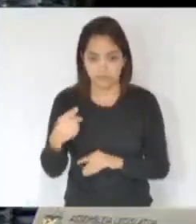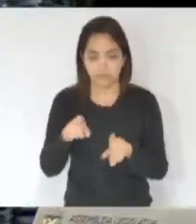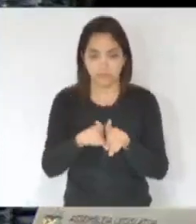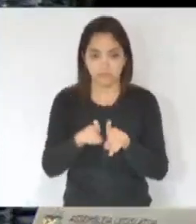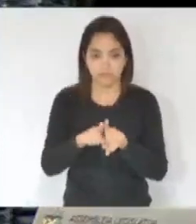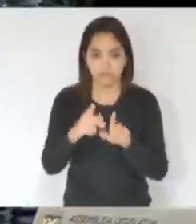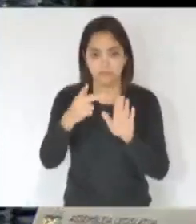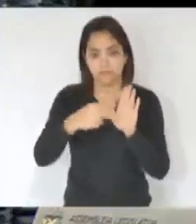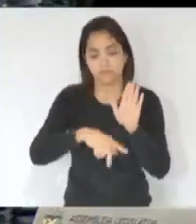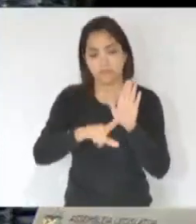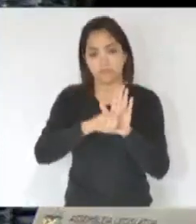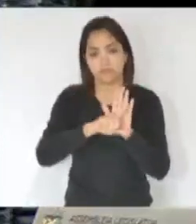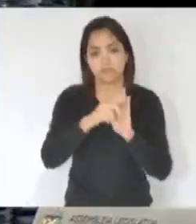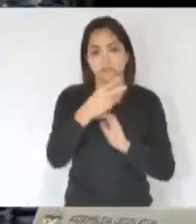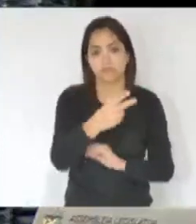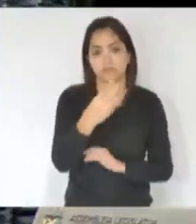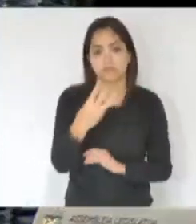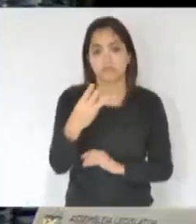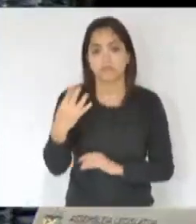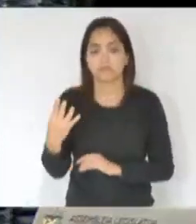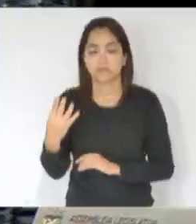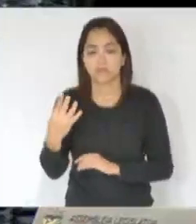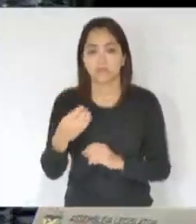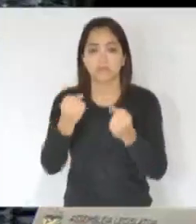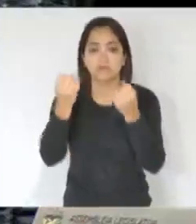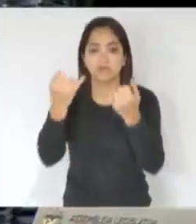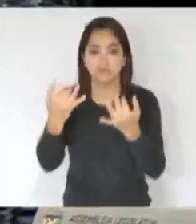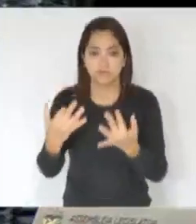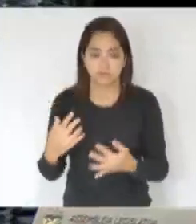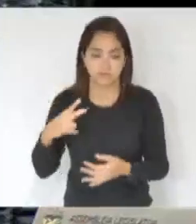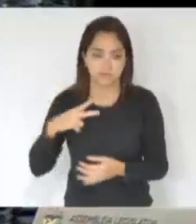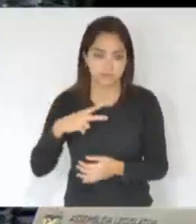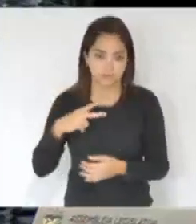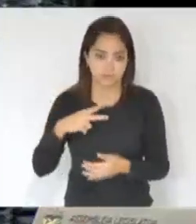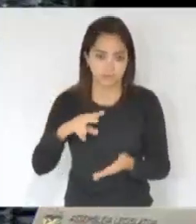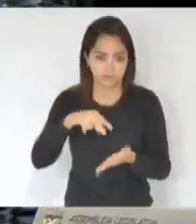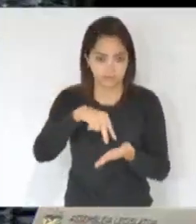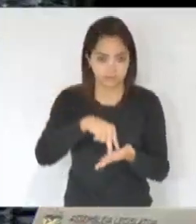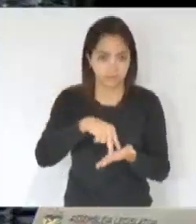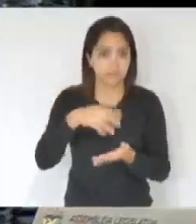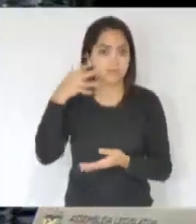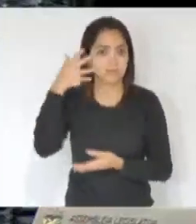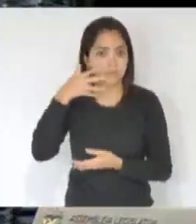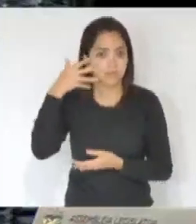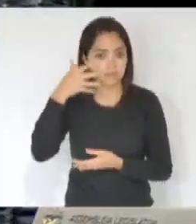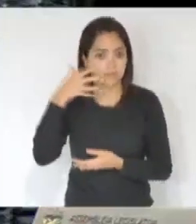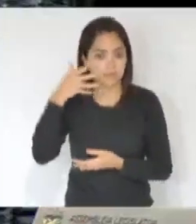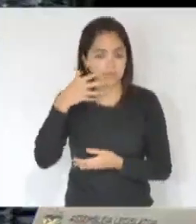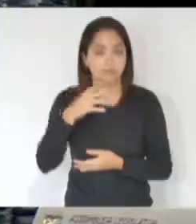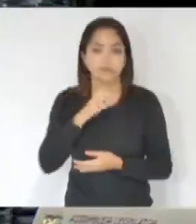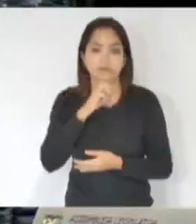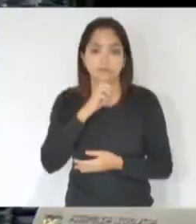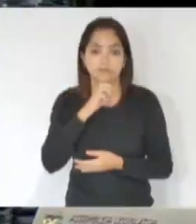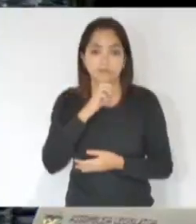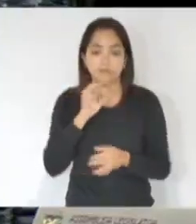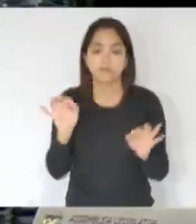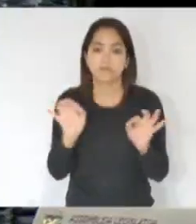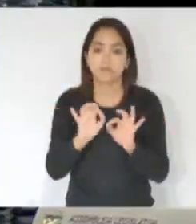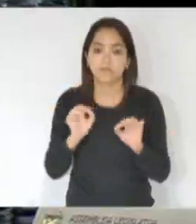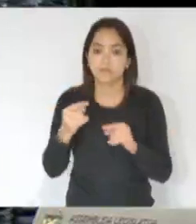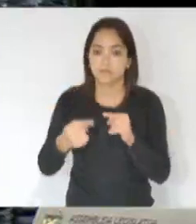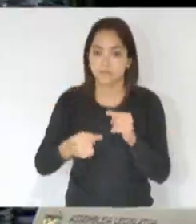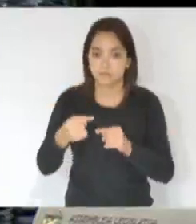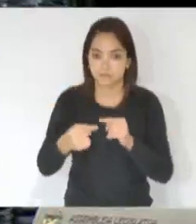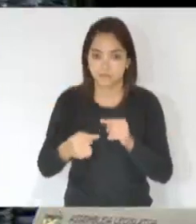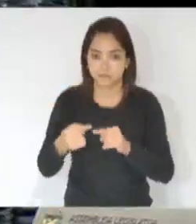lei 234/2019. Explicações pessoais. Fez uso da tribuna o senhor deputado Felipe Estevão. Nada mais havendo, o